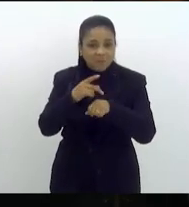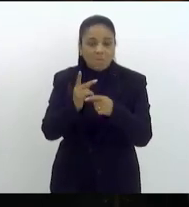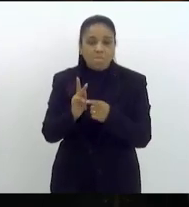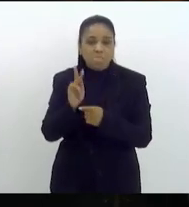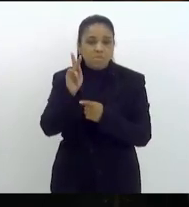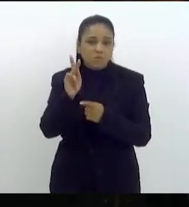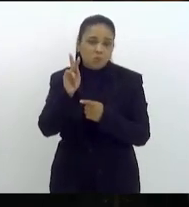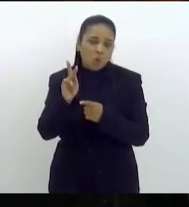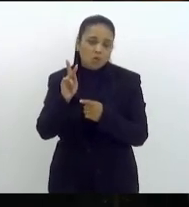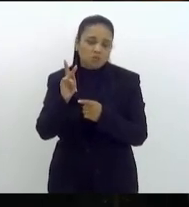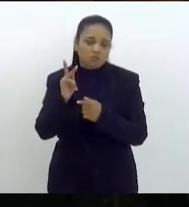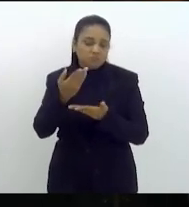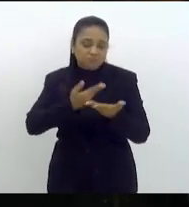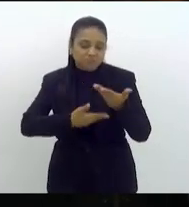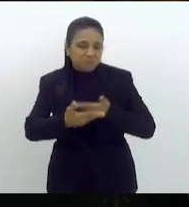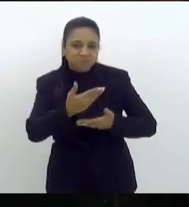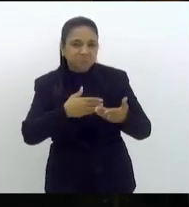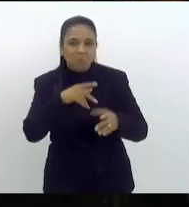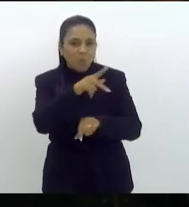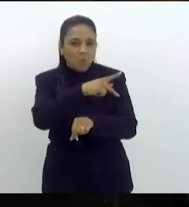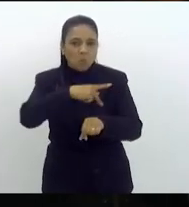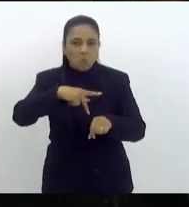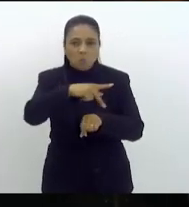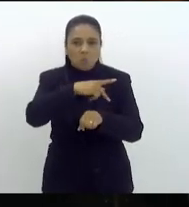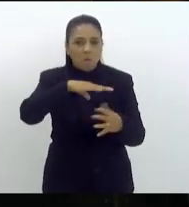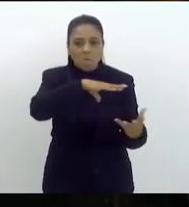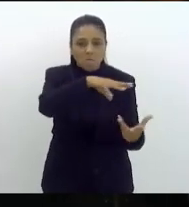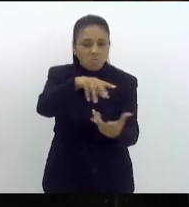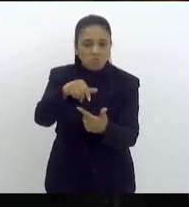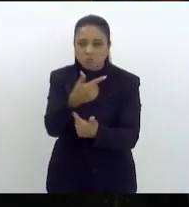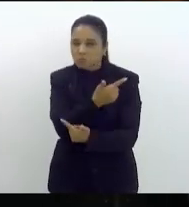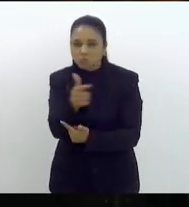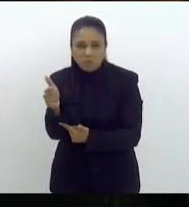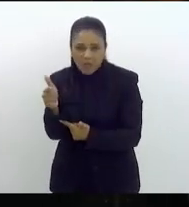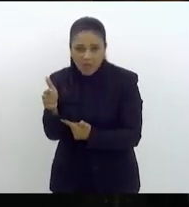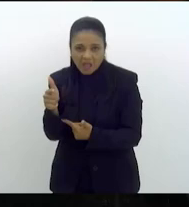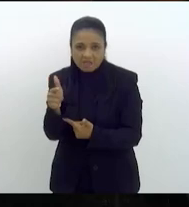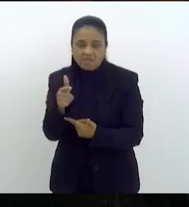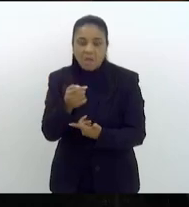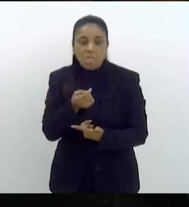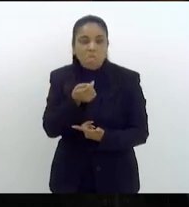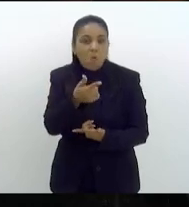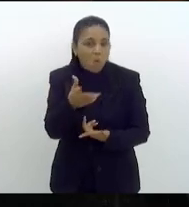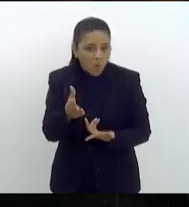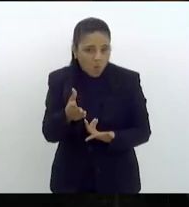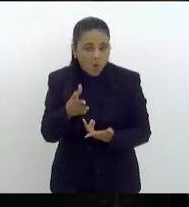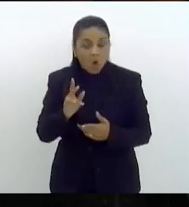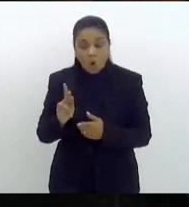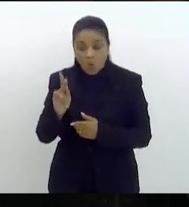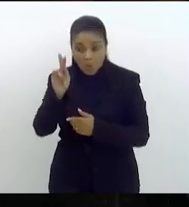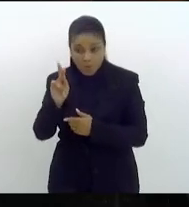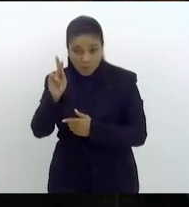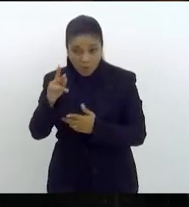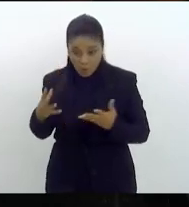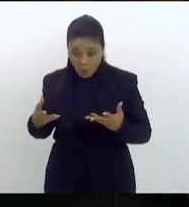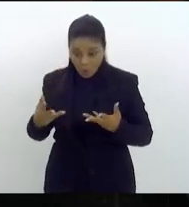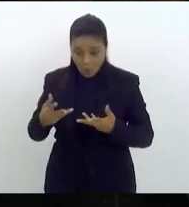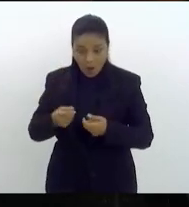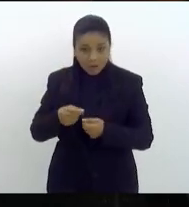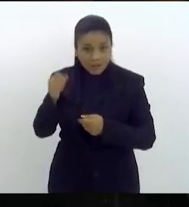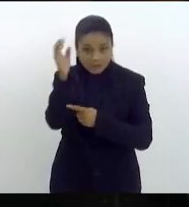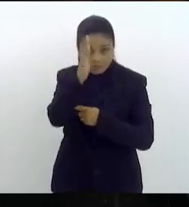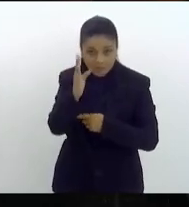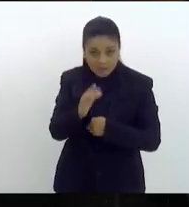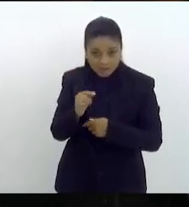mais pelo mundo os nossos petróleos tem em geral qualidade superior